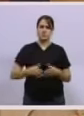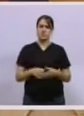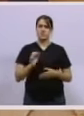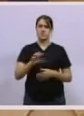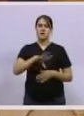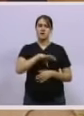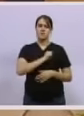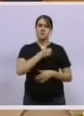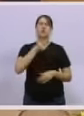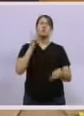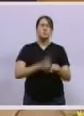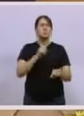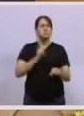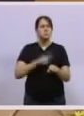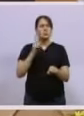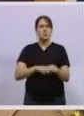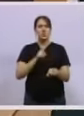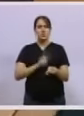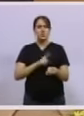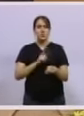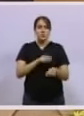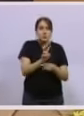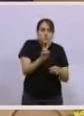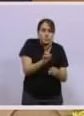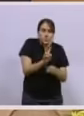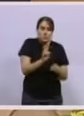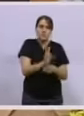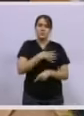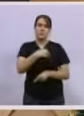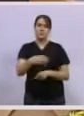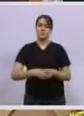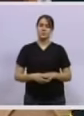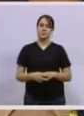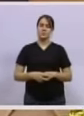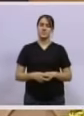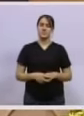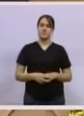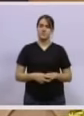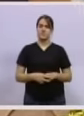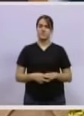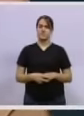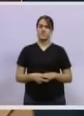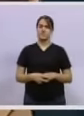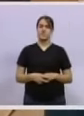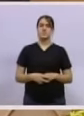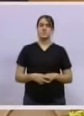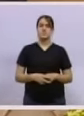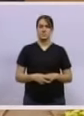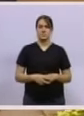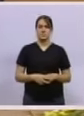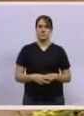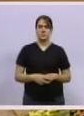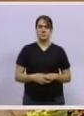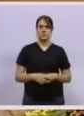Quem ama está o tempo todo se ocupando da criatura que ama, sem querer tomar conta da vida dele, mas você o tempo todo, você não tem como.